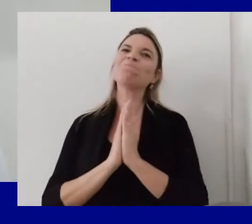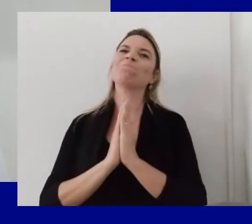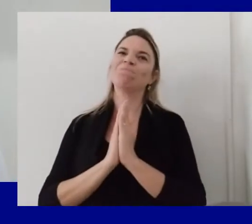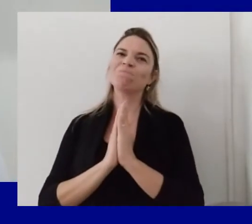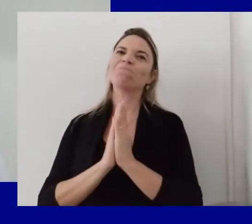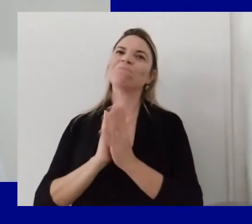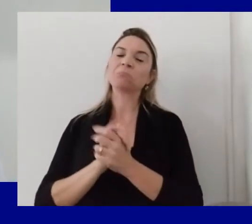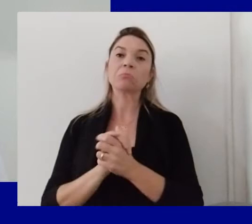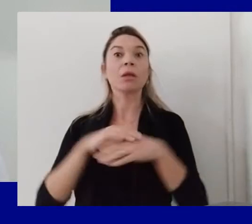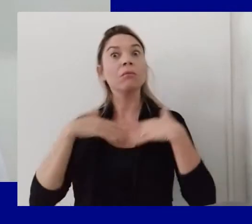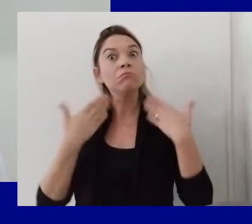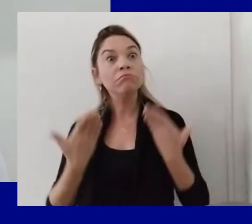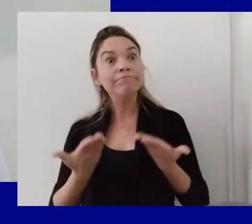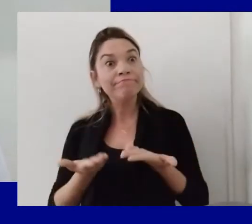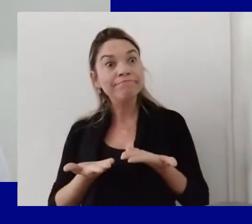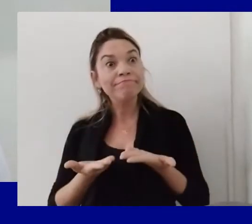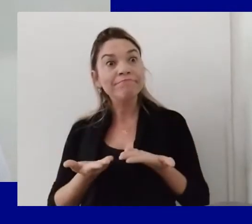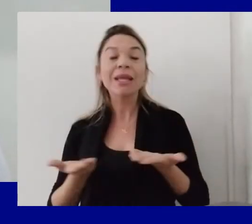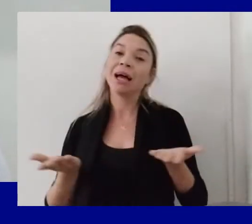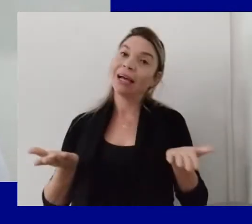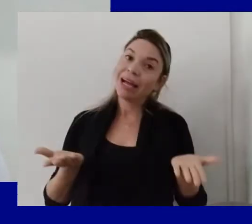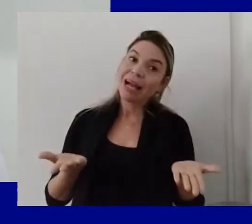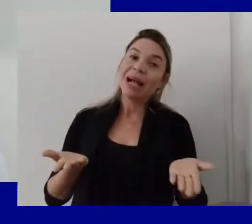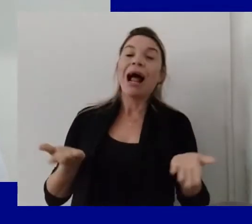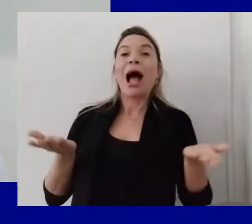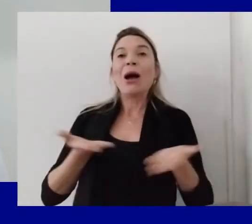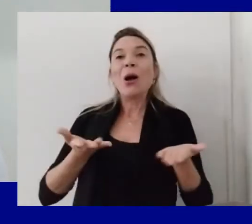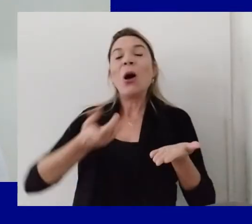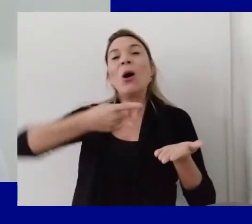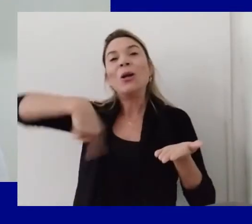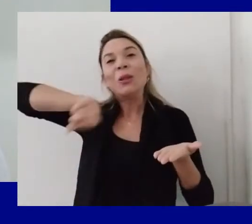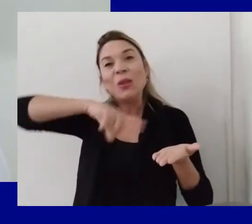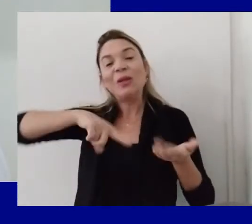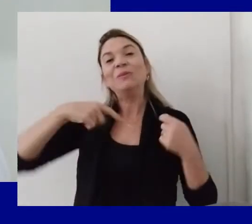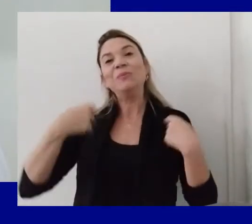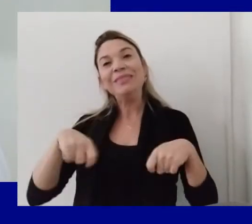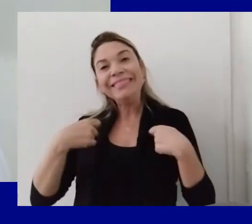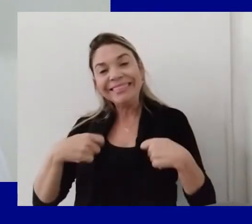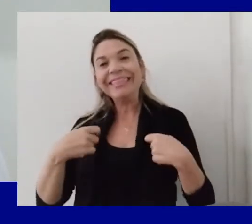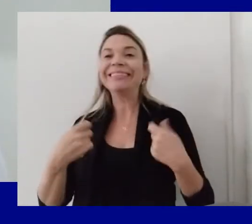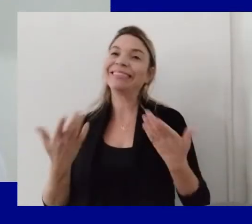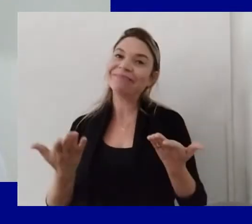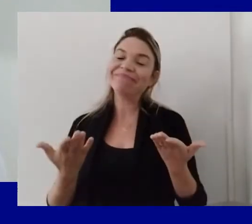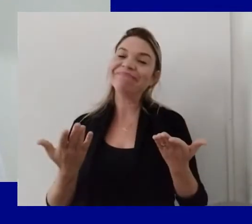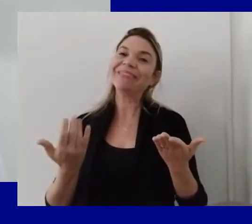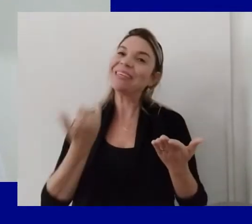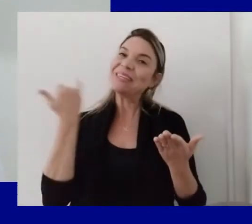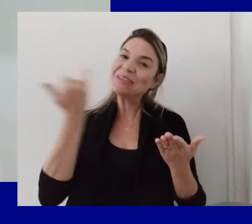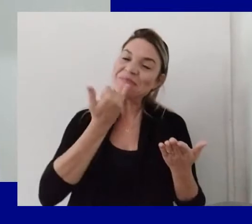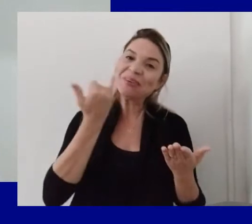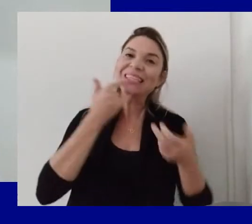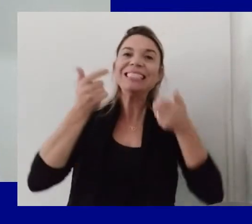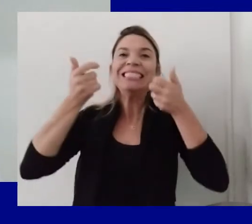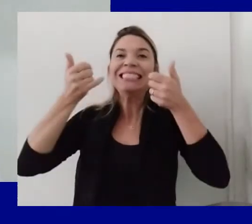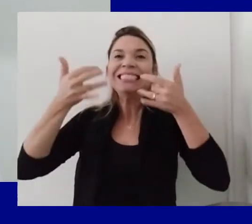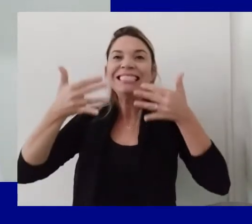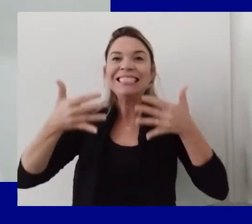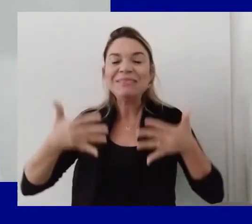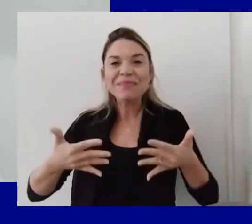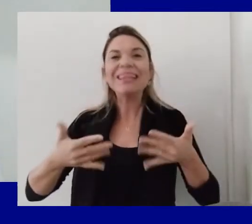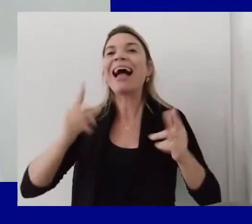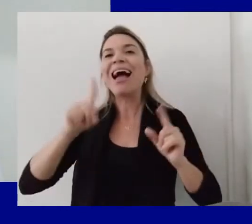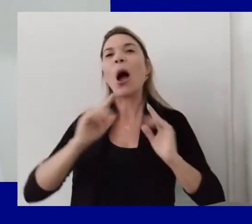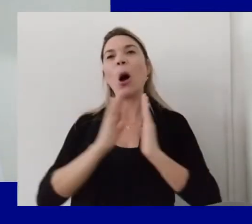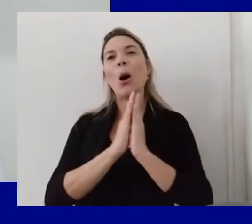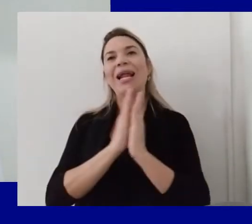Não poderíamos fazer esse estudo sobre a oração sem separar um espaço para a oração modelo,